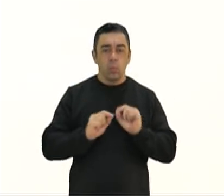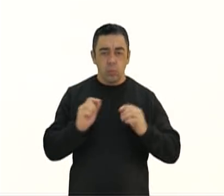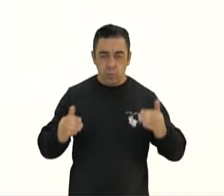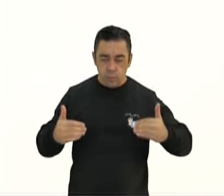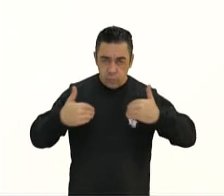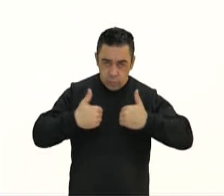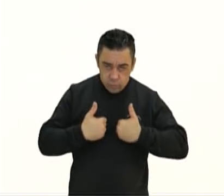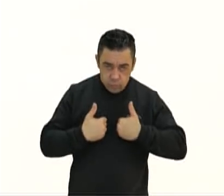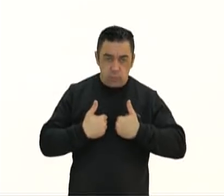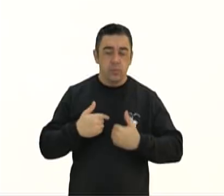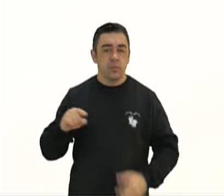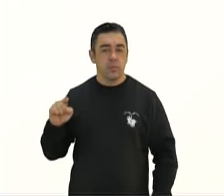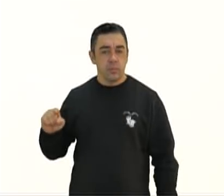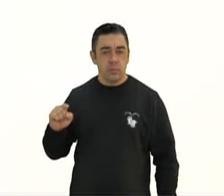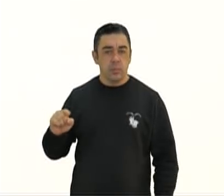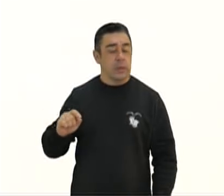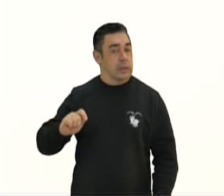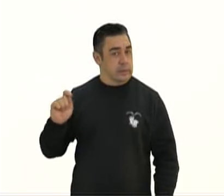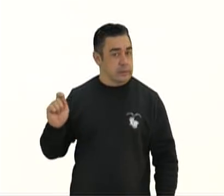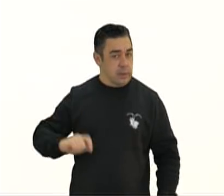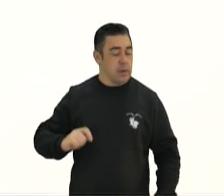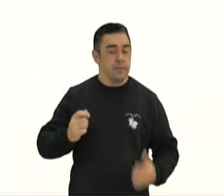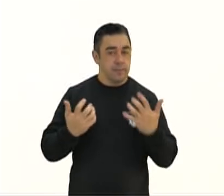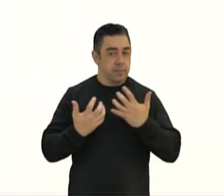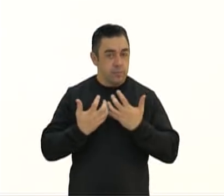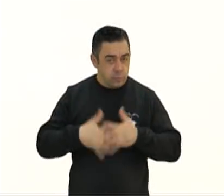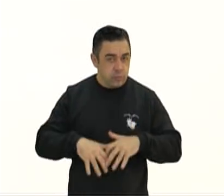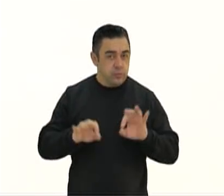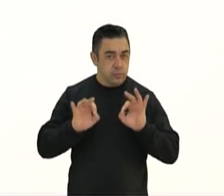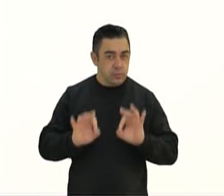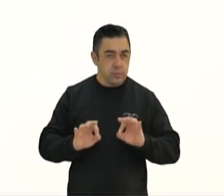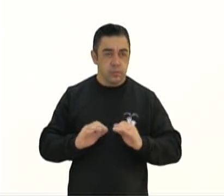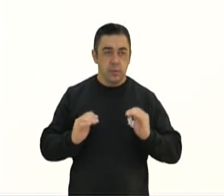com autismo de alta funcionalidade.